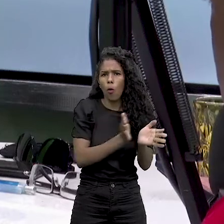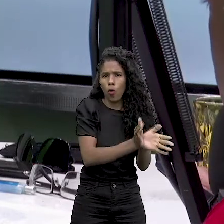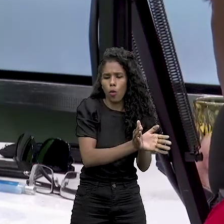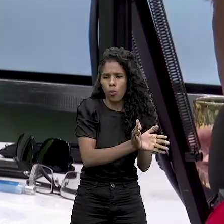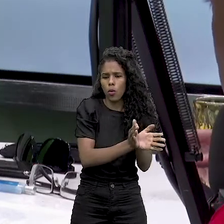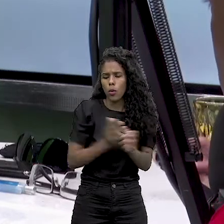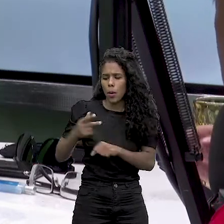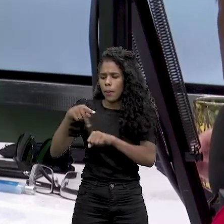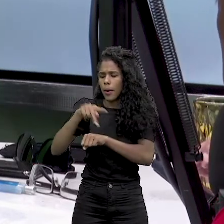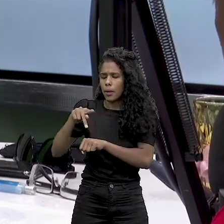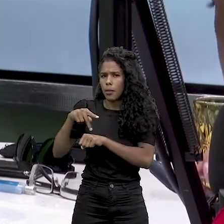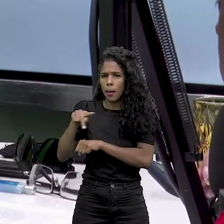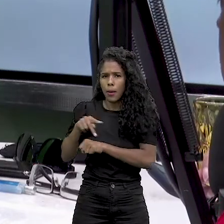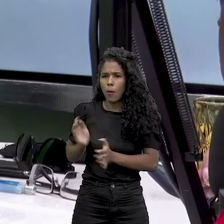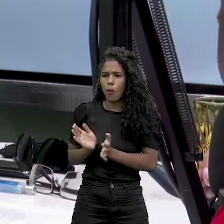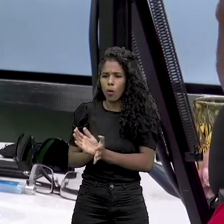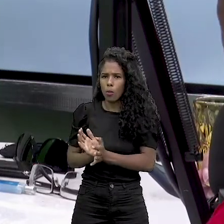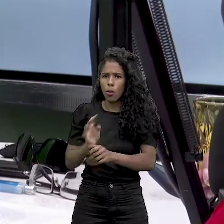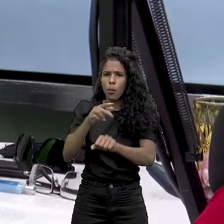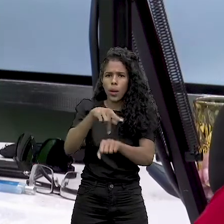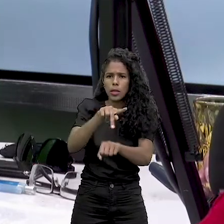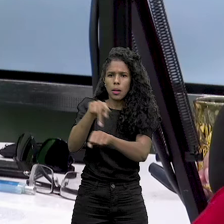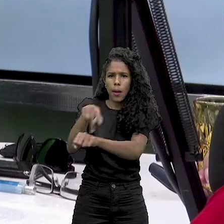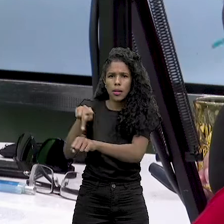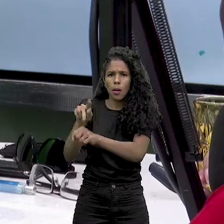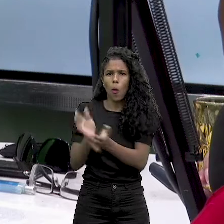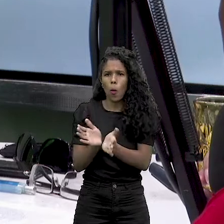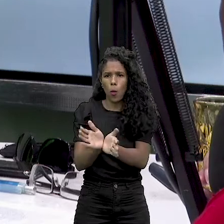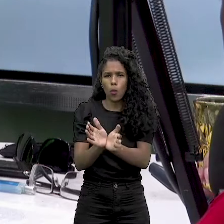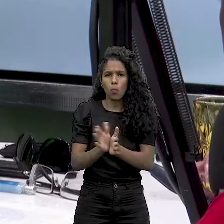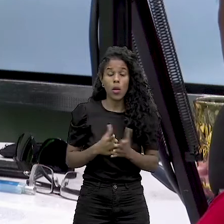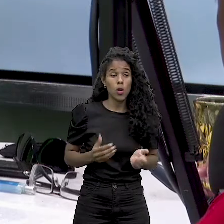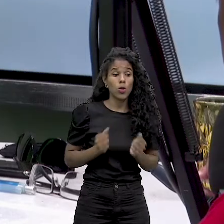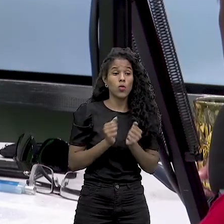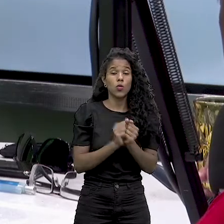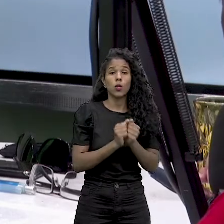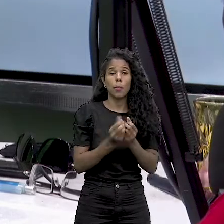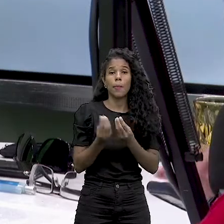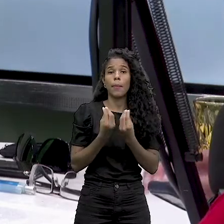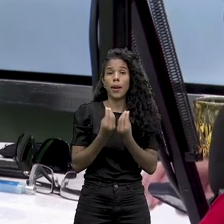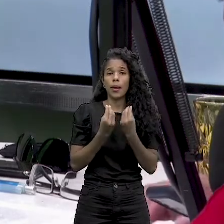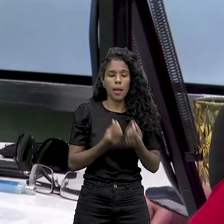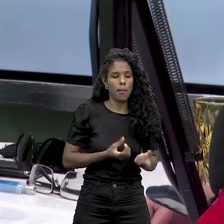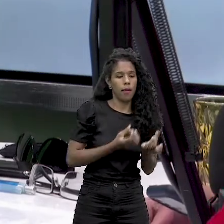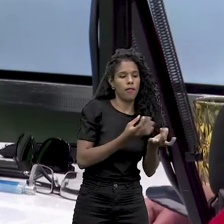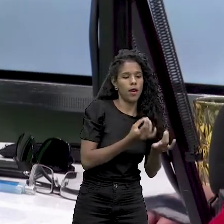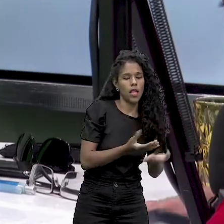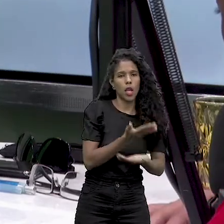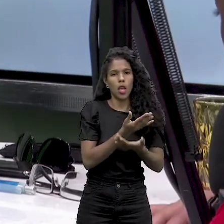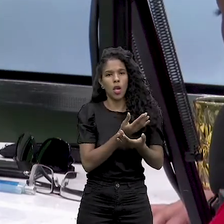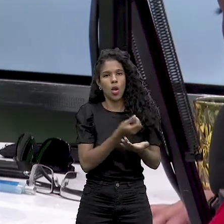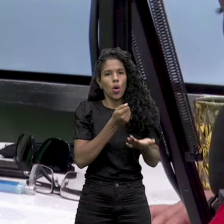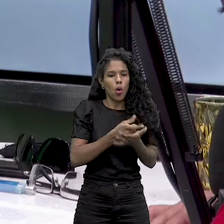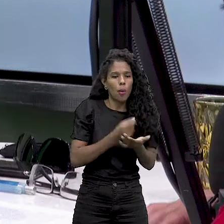o bloco lá da Ásia, né? Eles se juntam para fazer grandes obras, para criar uma chamada